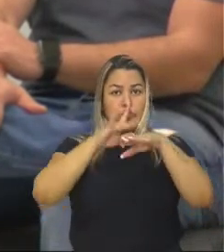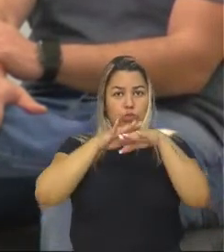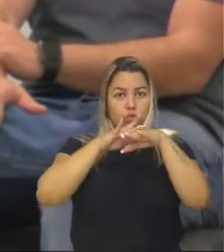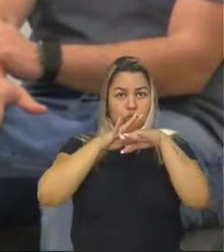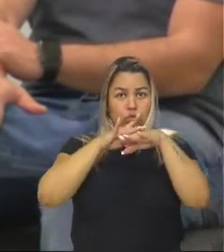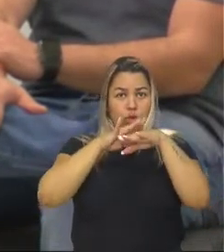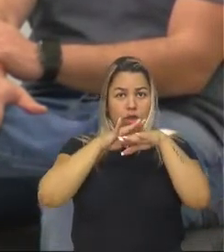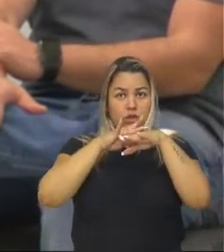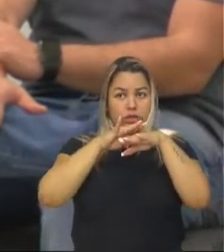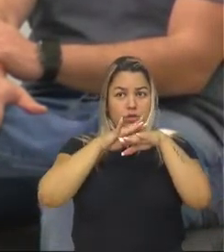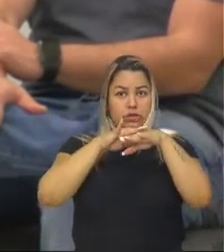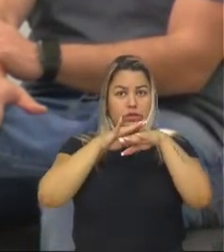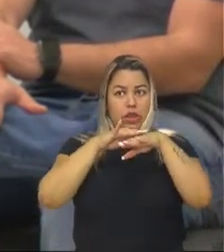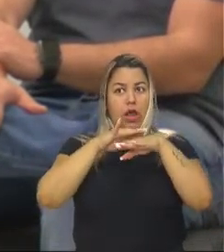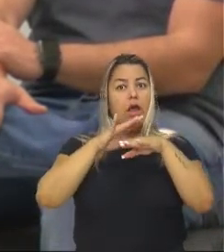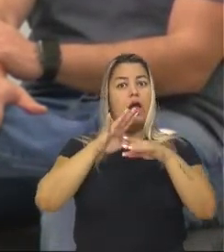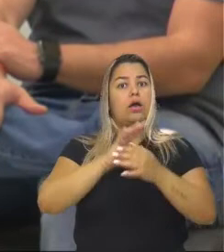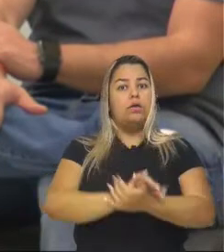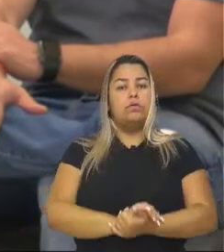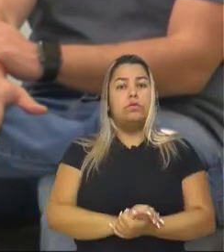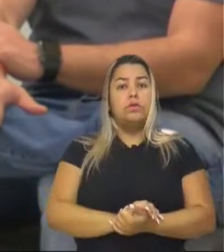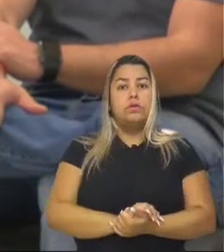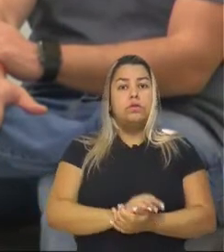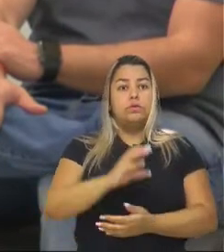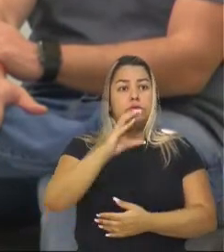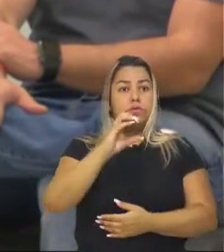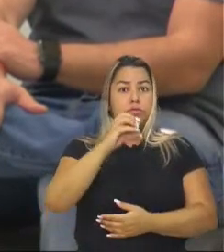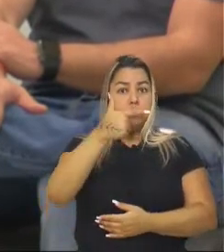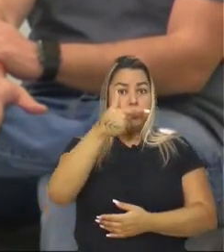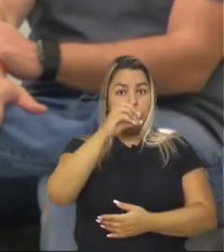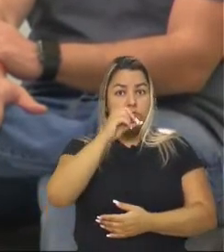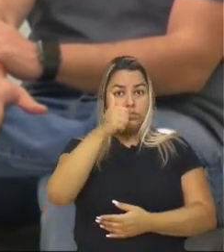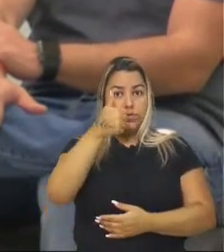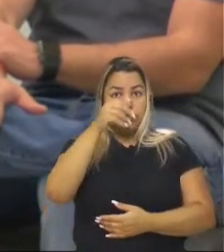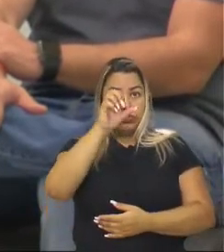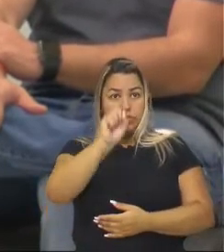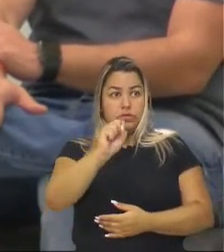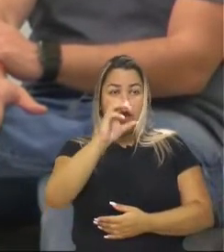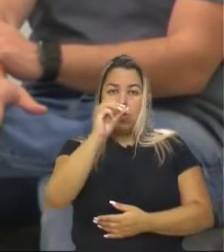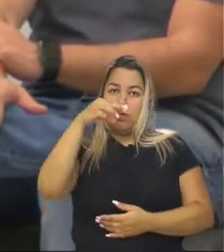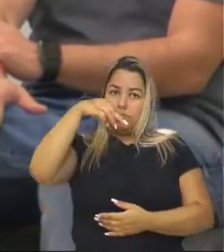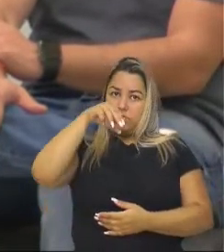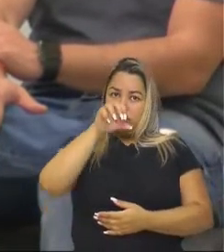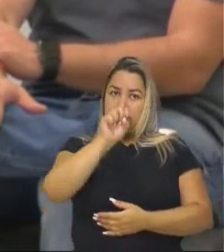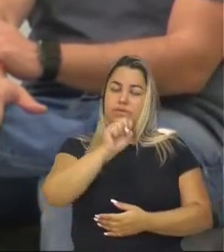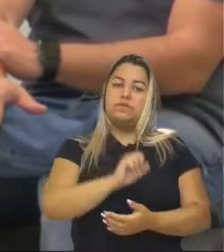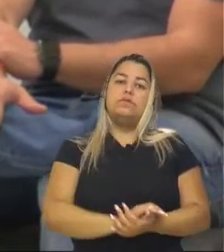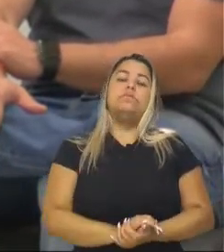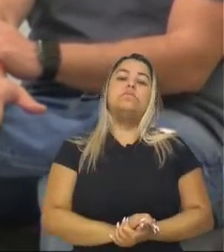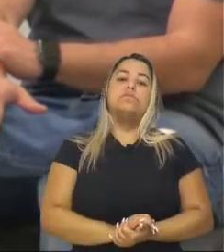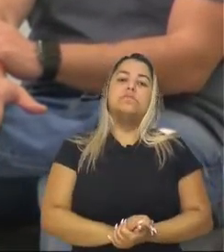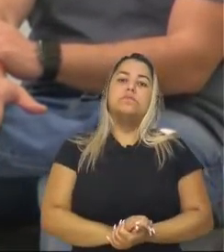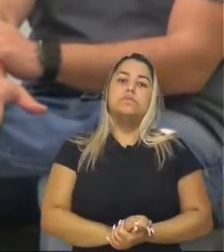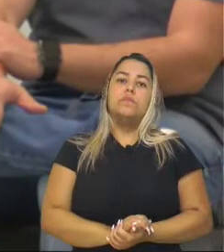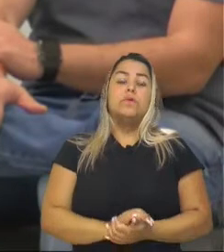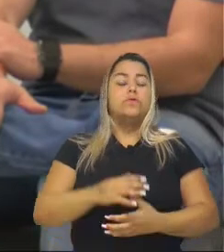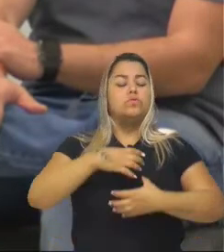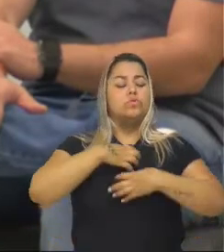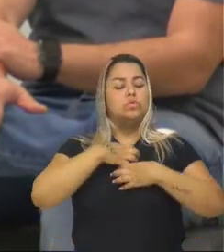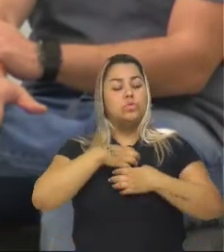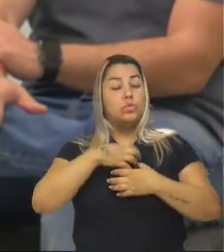doença da homossexualidade, a 01-2018 veio antes da OMS. E nos enche de